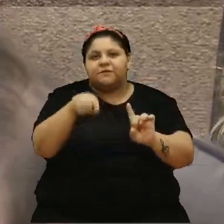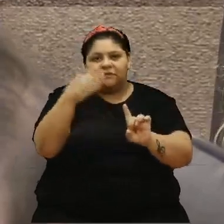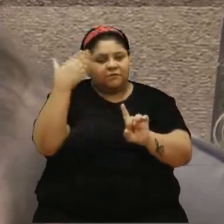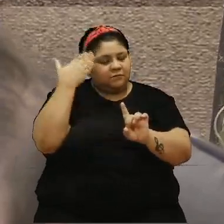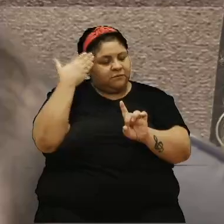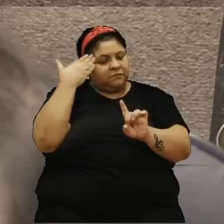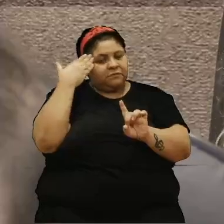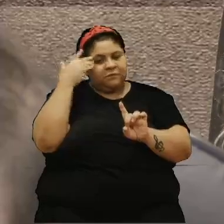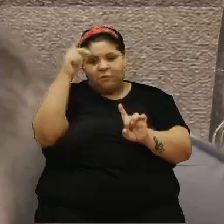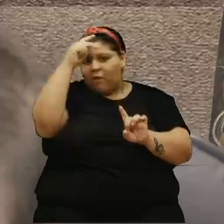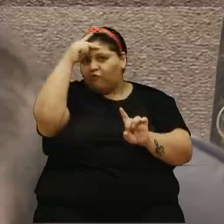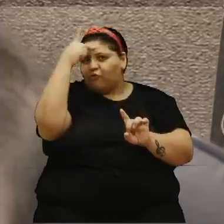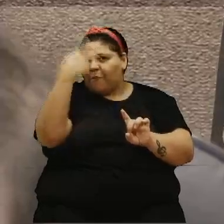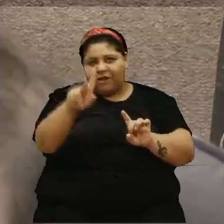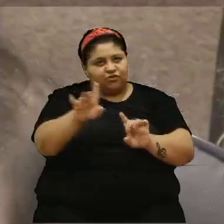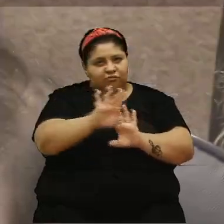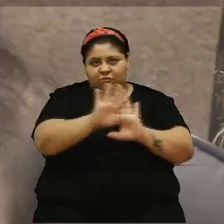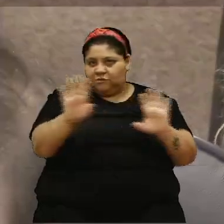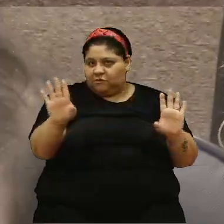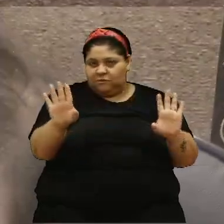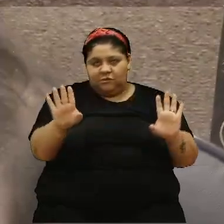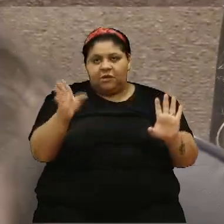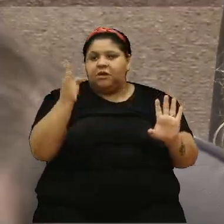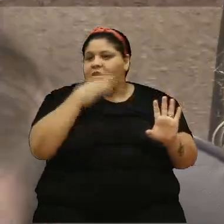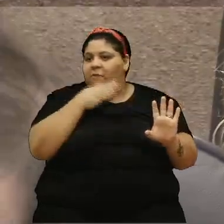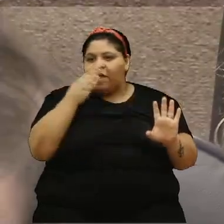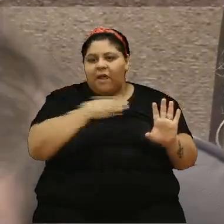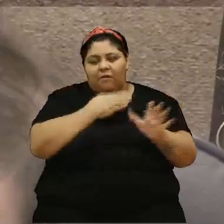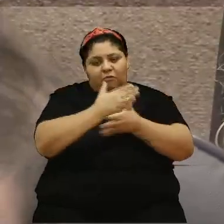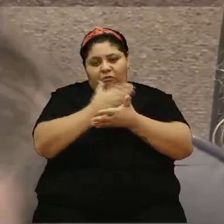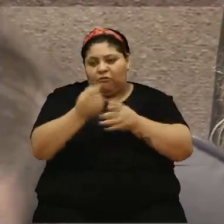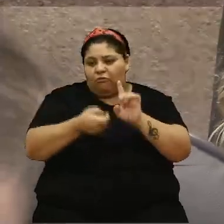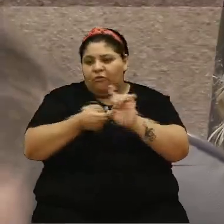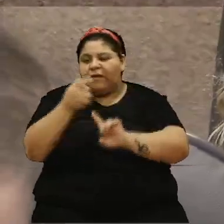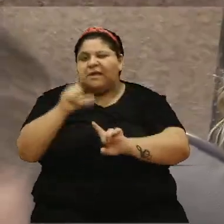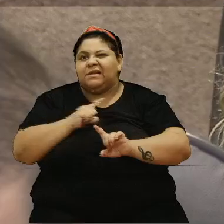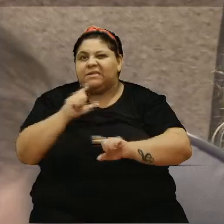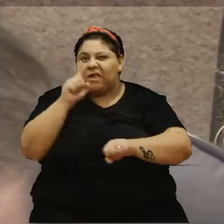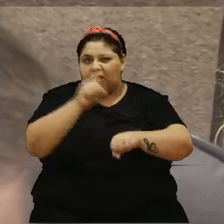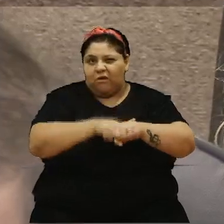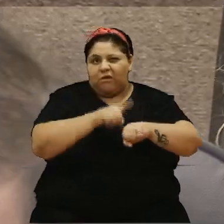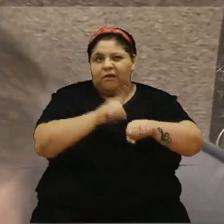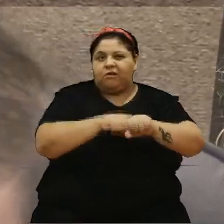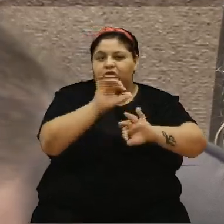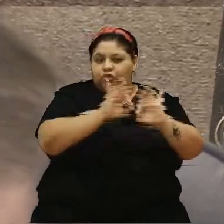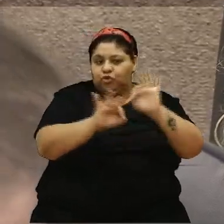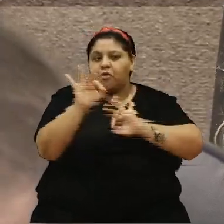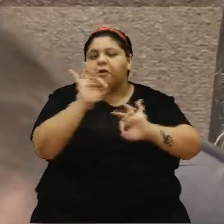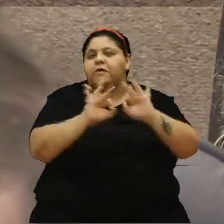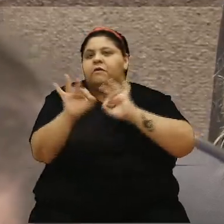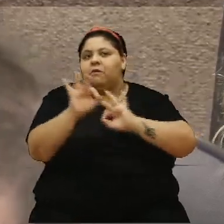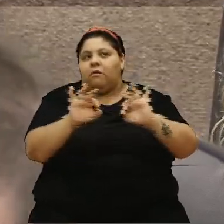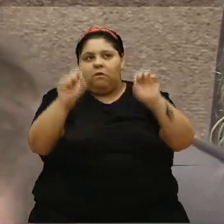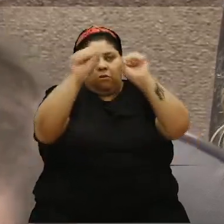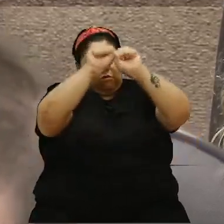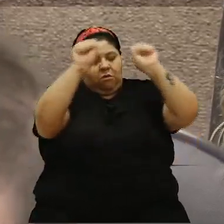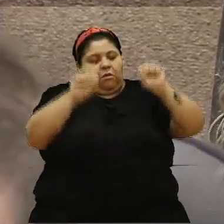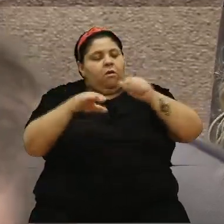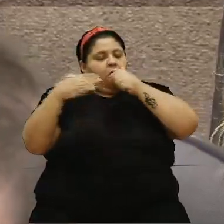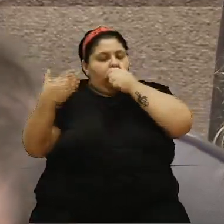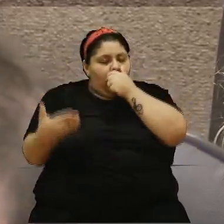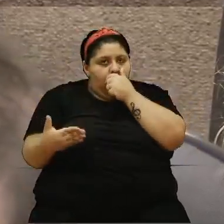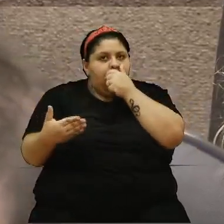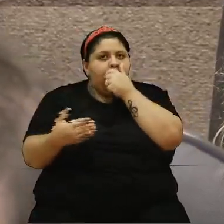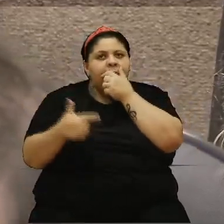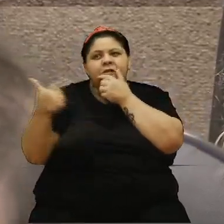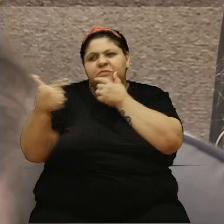tão automático assim, não é a partir do mês que vem, ele nos disse que tem um tempo até mesmo de gerenciamento do sistema, então provavelmente para o